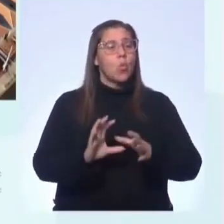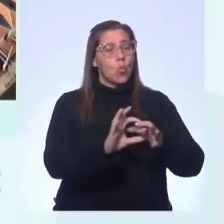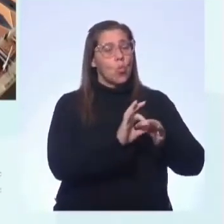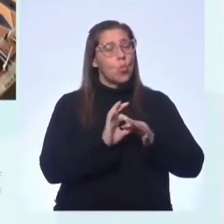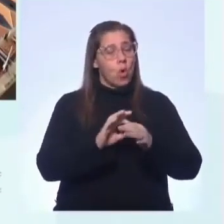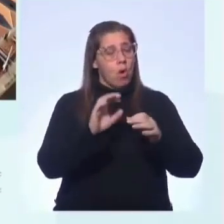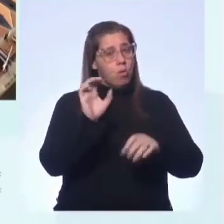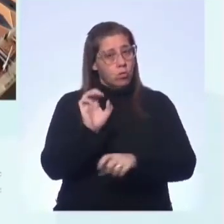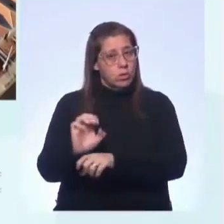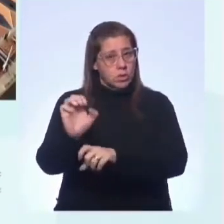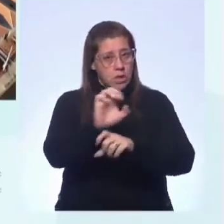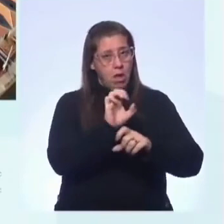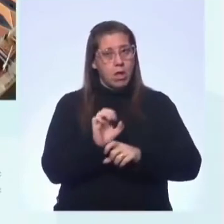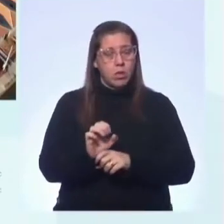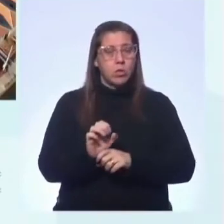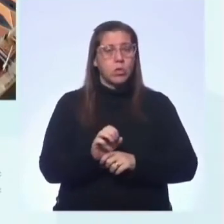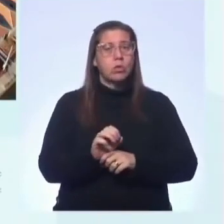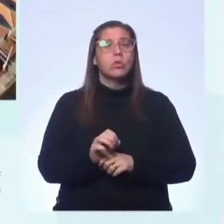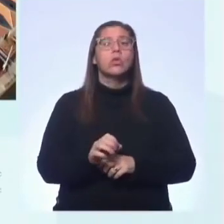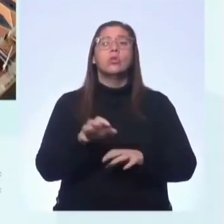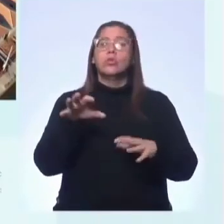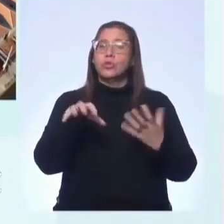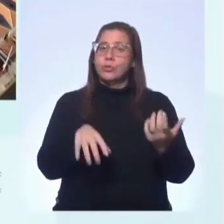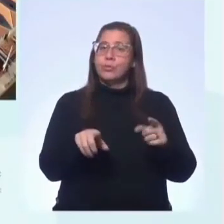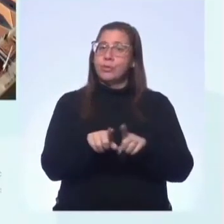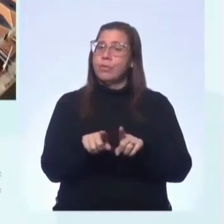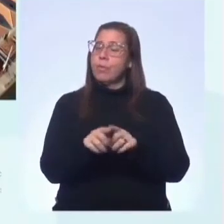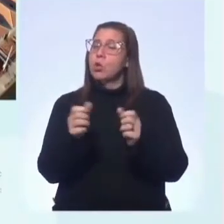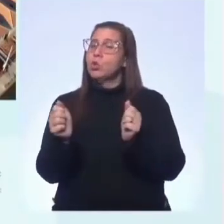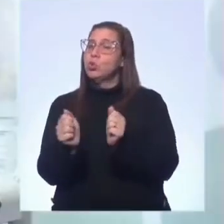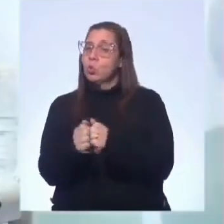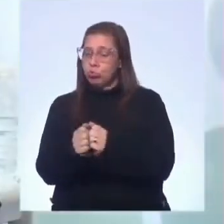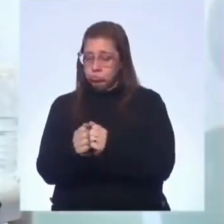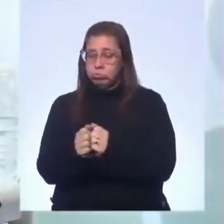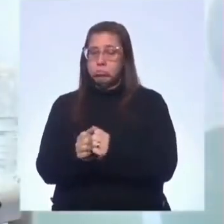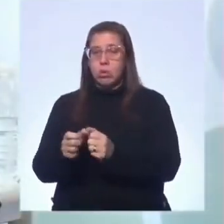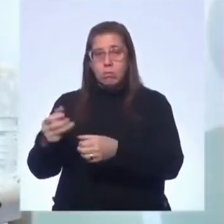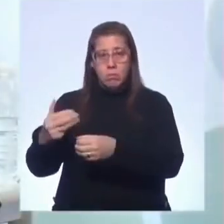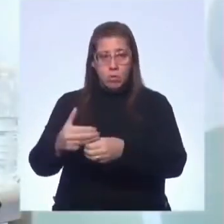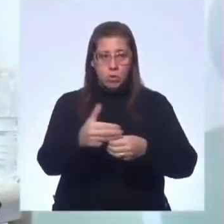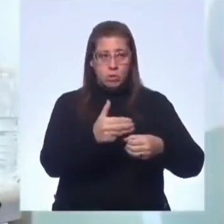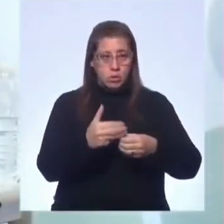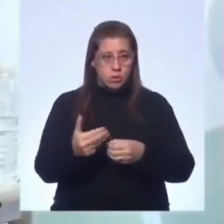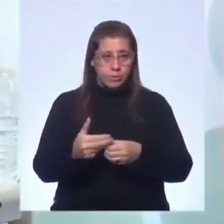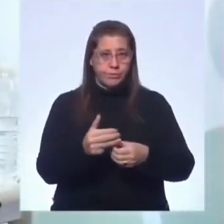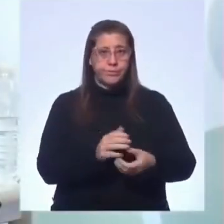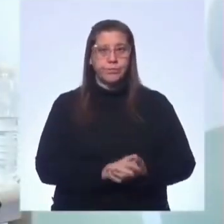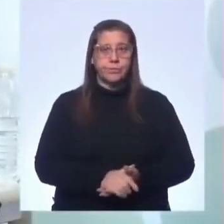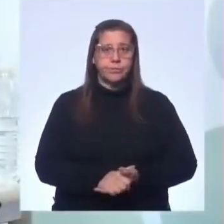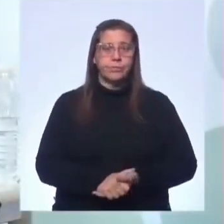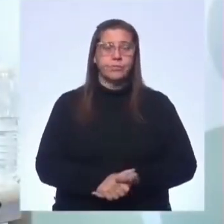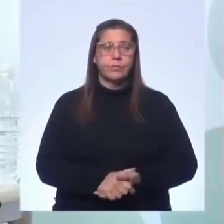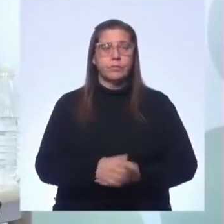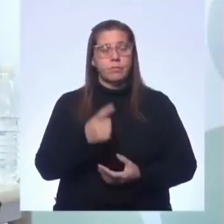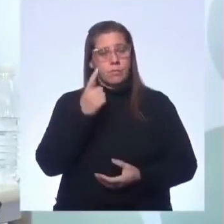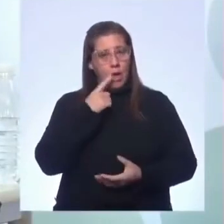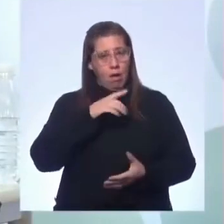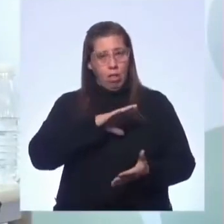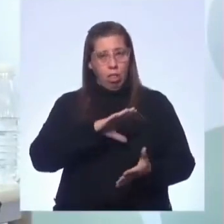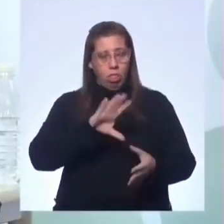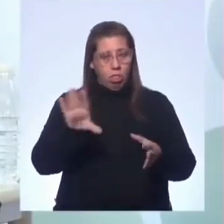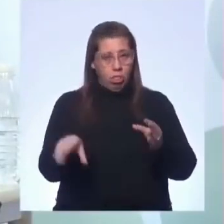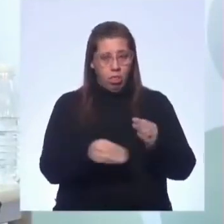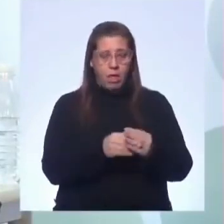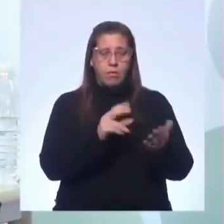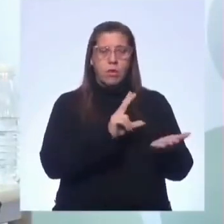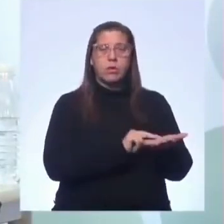Estados, do Distrito Federal e dos municípios. Então, dentro desse artigo 23, a nossa